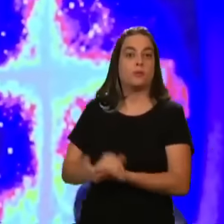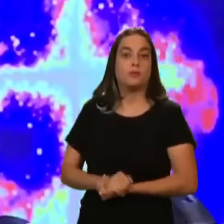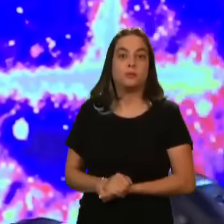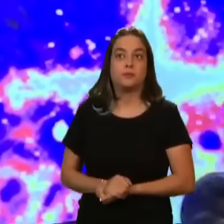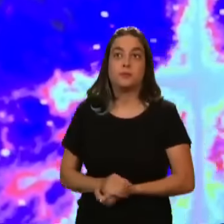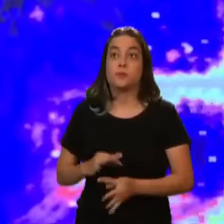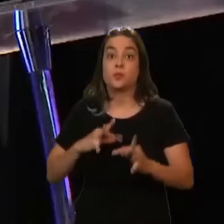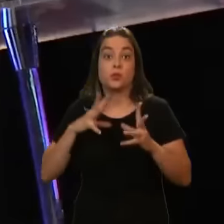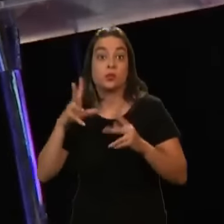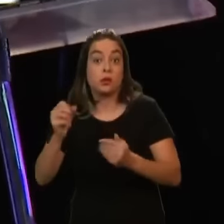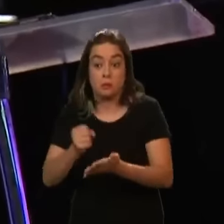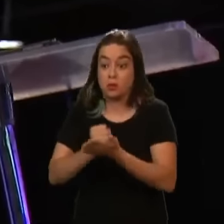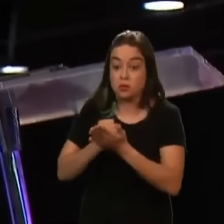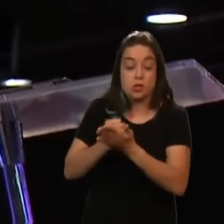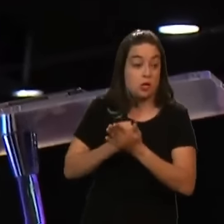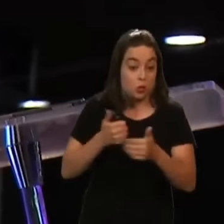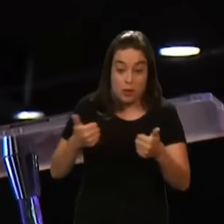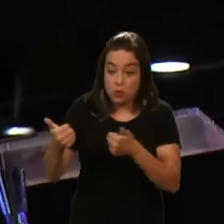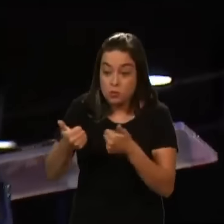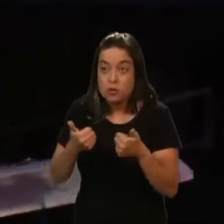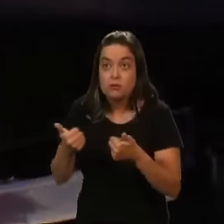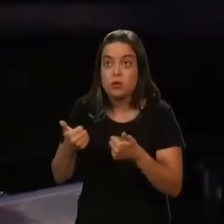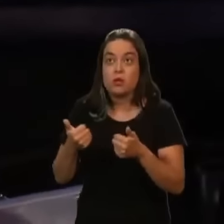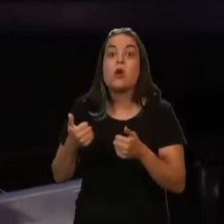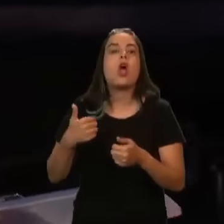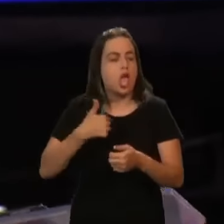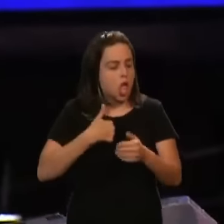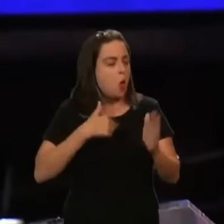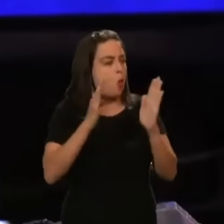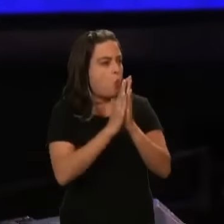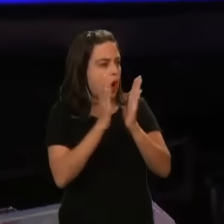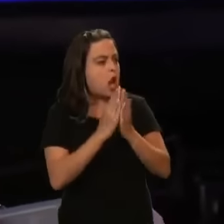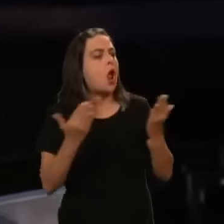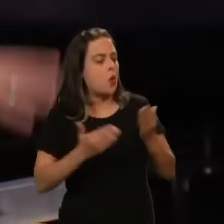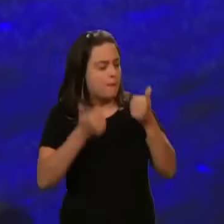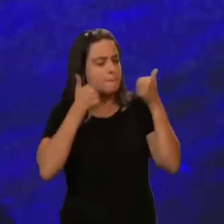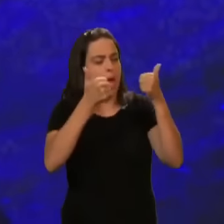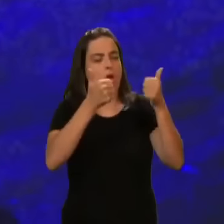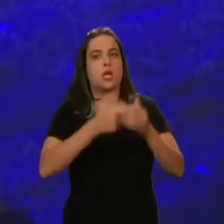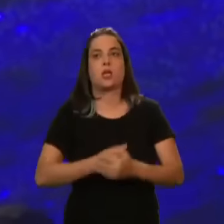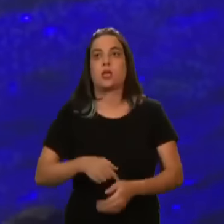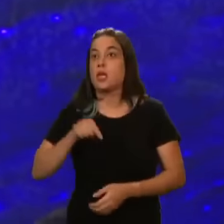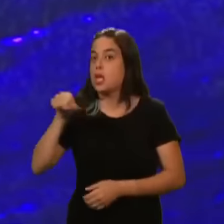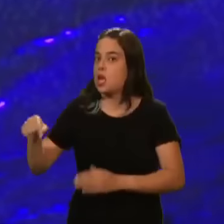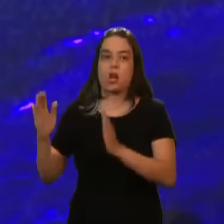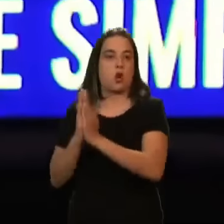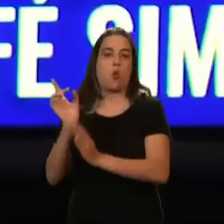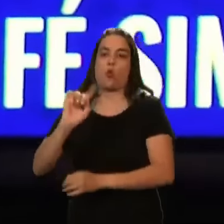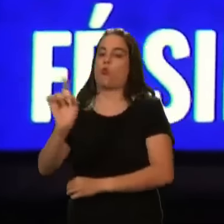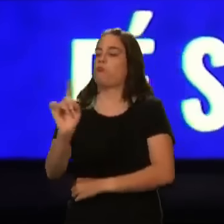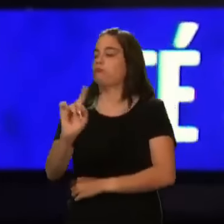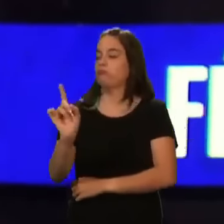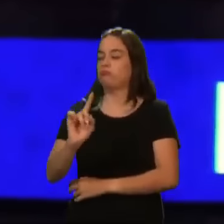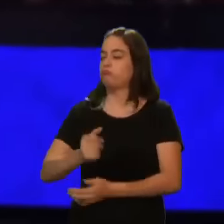Aí vem todo mundo se correr a gente: está tudo bem, está tudo bem? Falei: não, eu orei, agora está tudo bem. Mas o Juninho não orou, não.